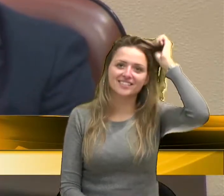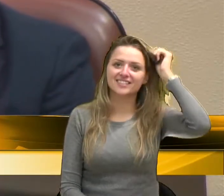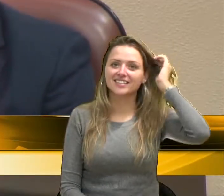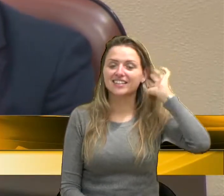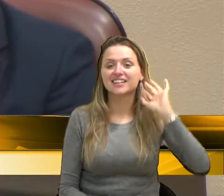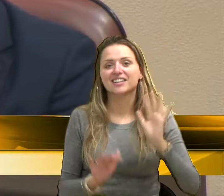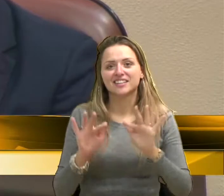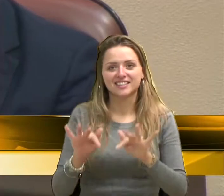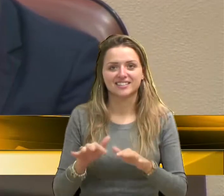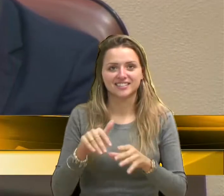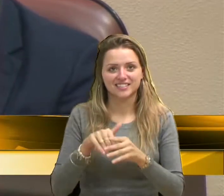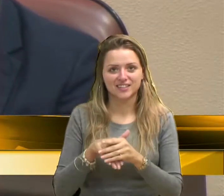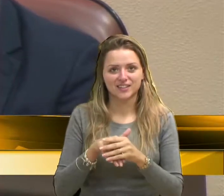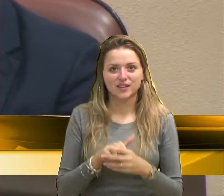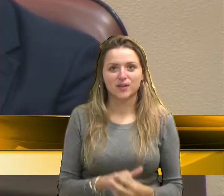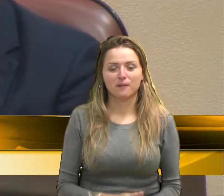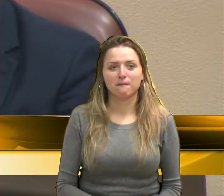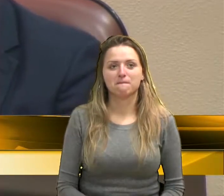Encerrada a votação.